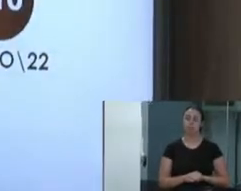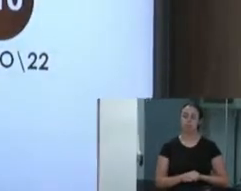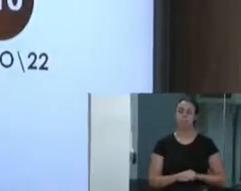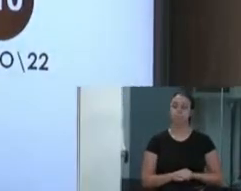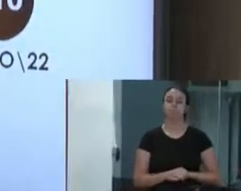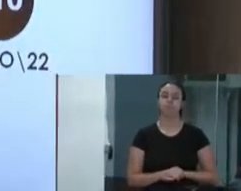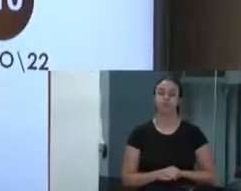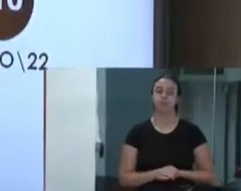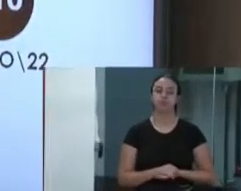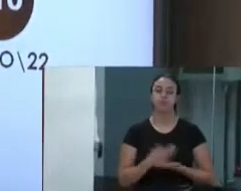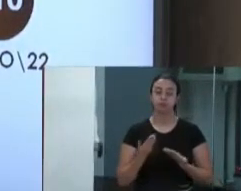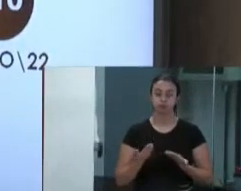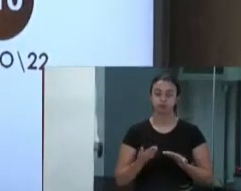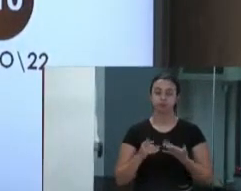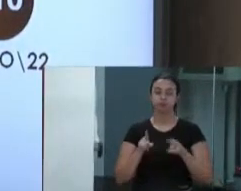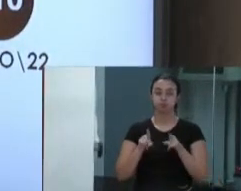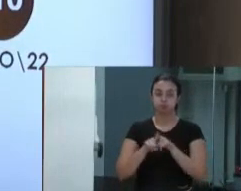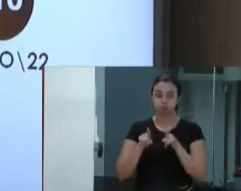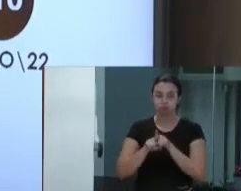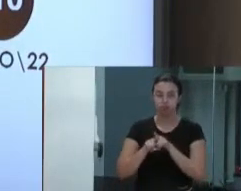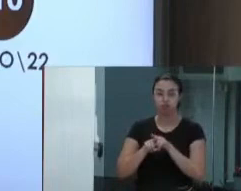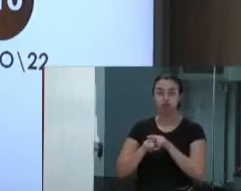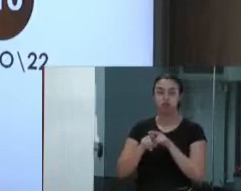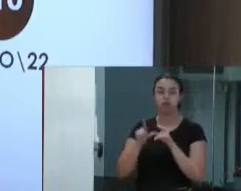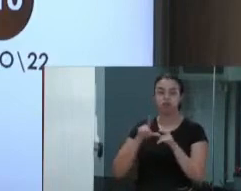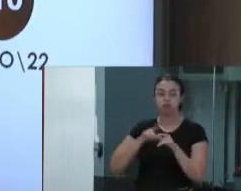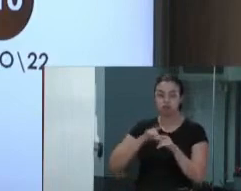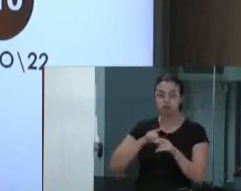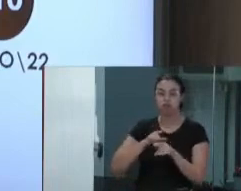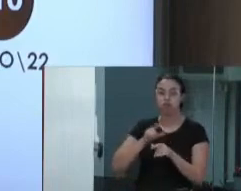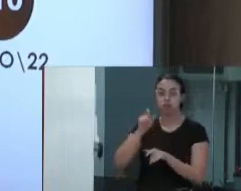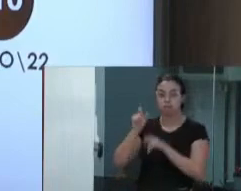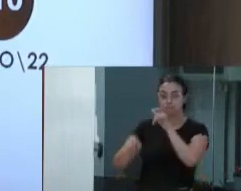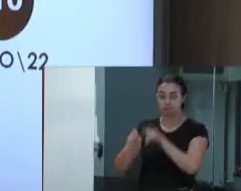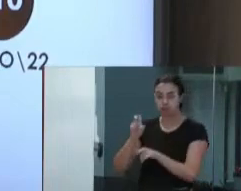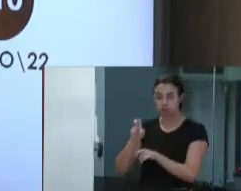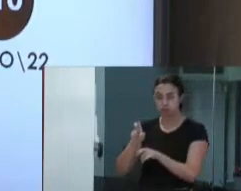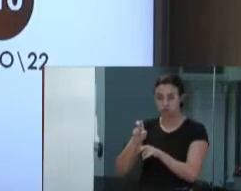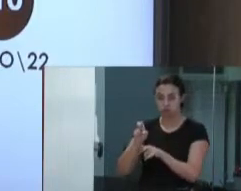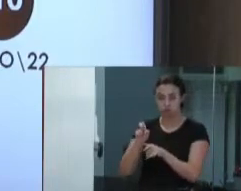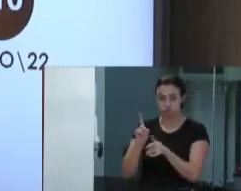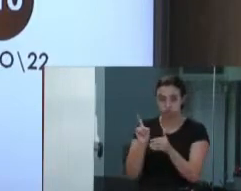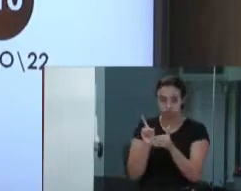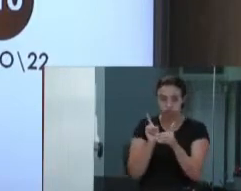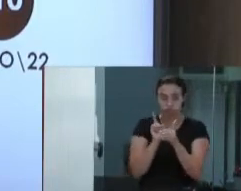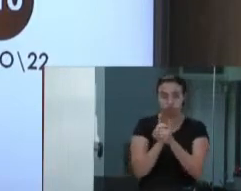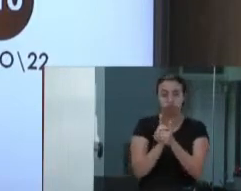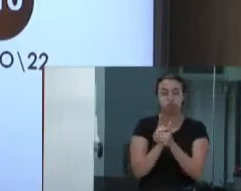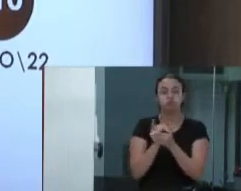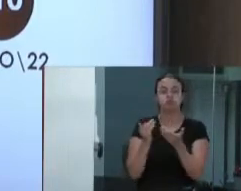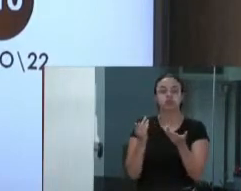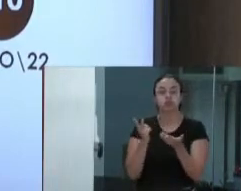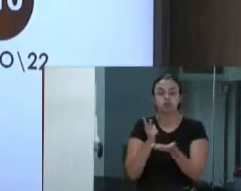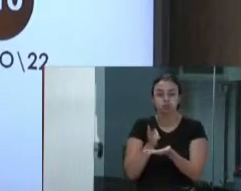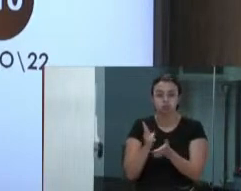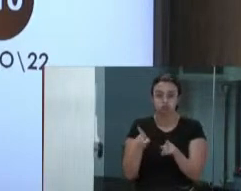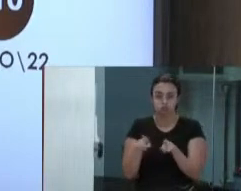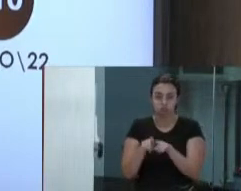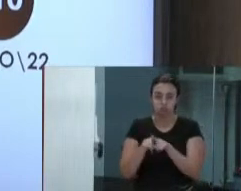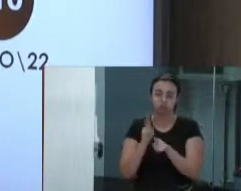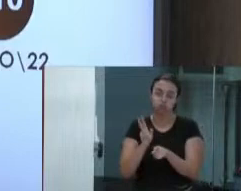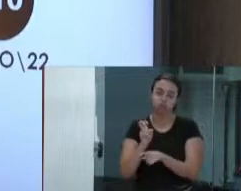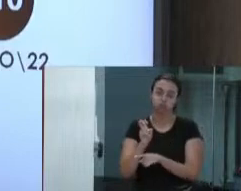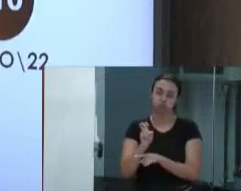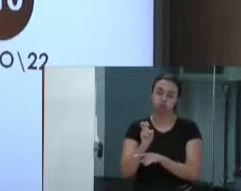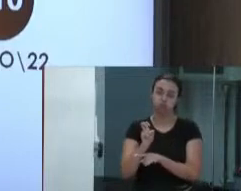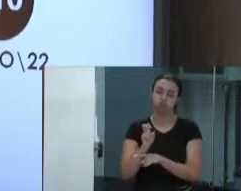Então, nós tivemos aí na residência inclusiva 5 acolhidos, né, o ano passado. Encerramos agora, junho, também com 5.